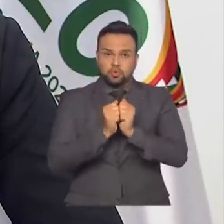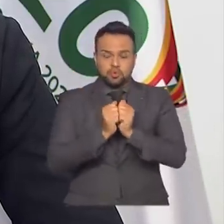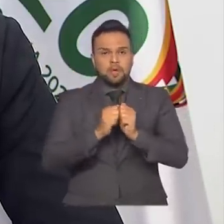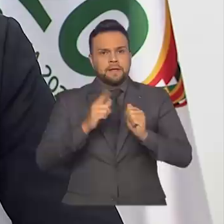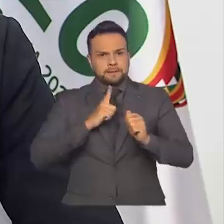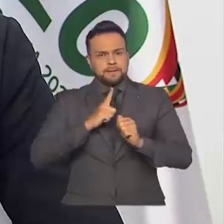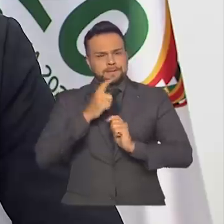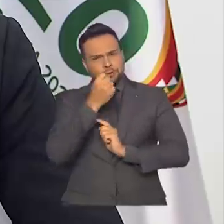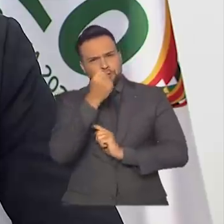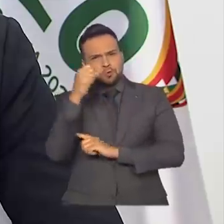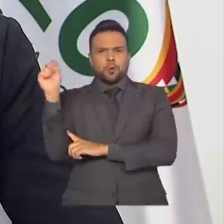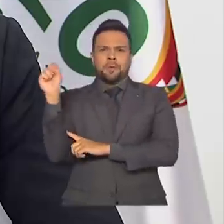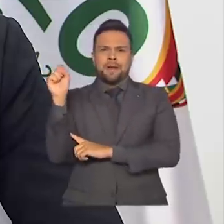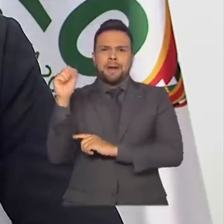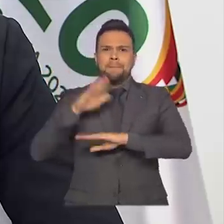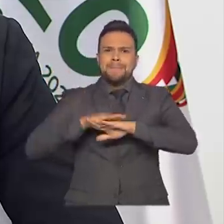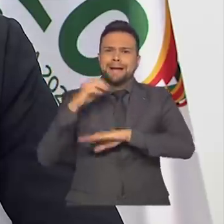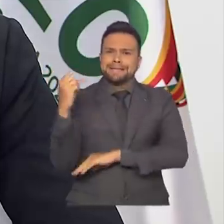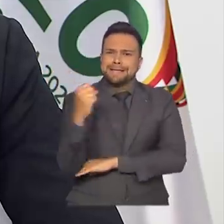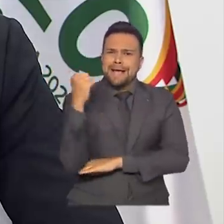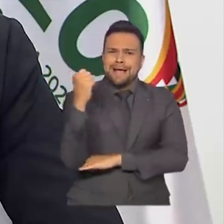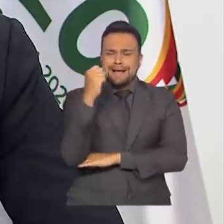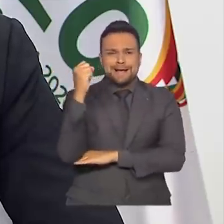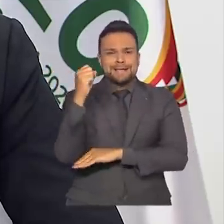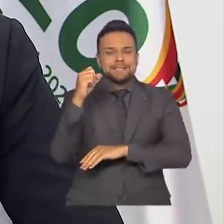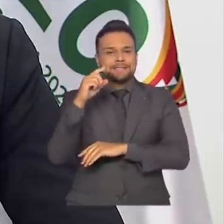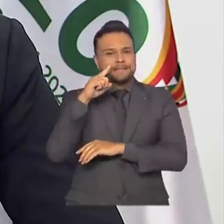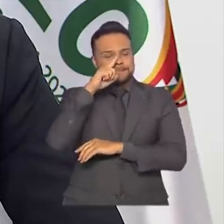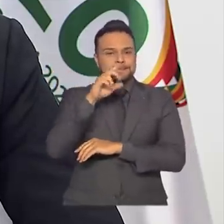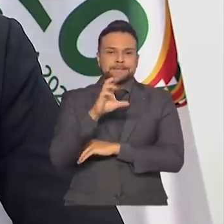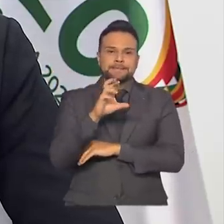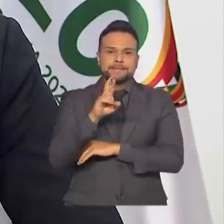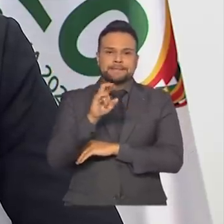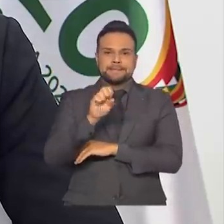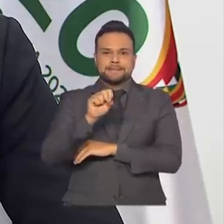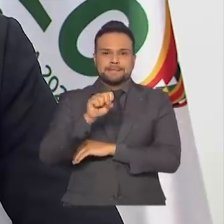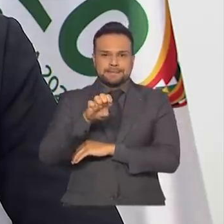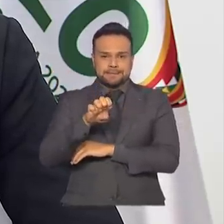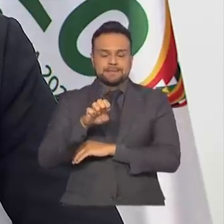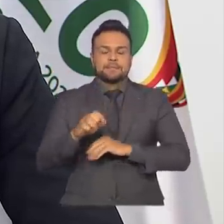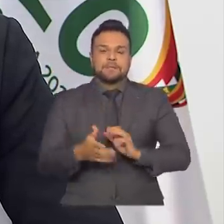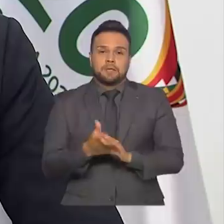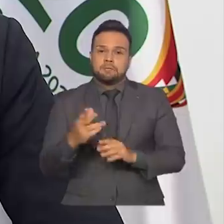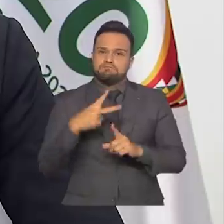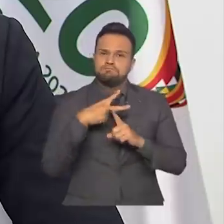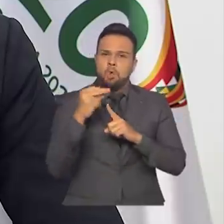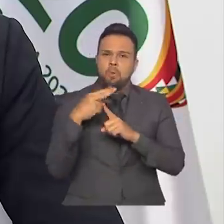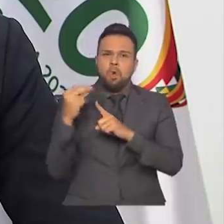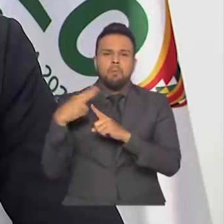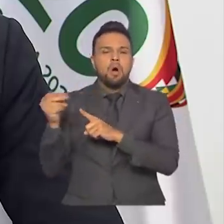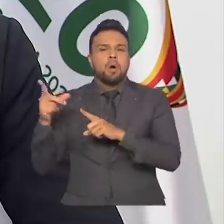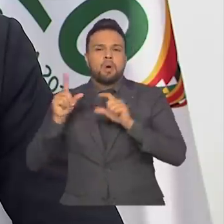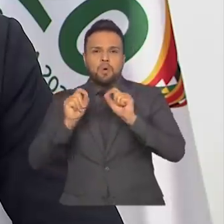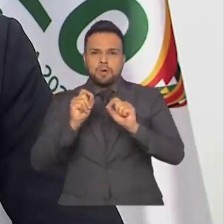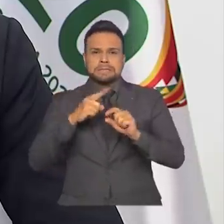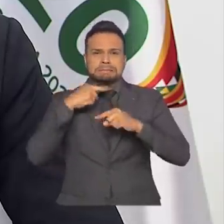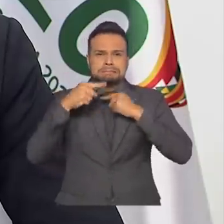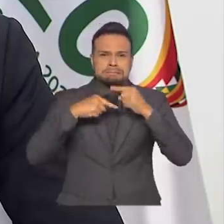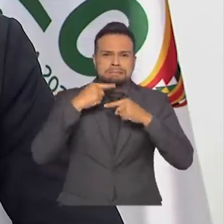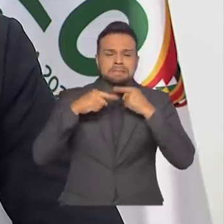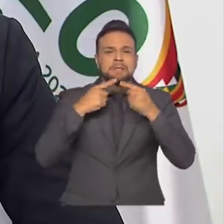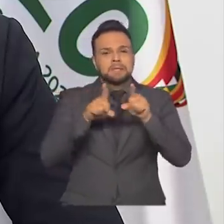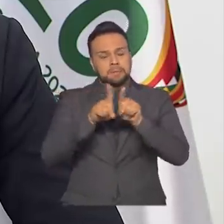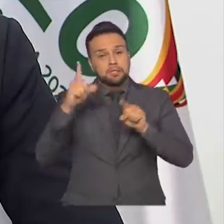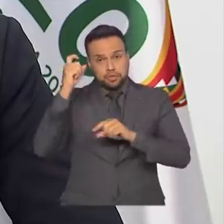superando uma das mais graves crises sanitárias da história recente. Estamos vencendo as incertezas, as